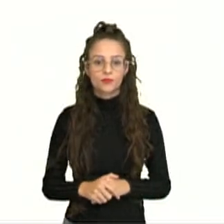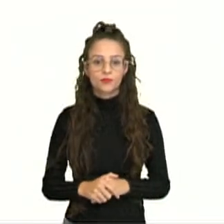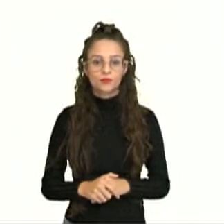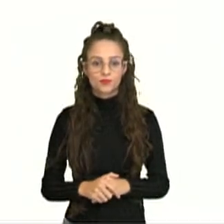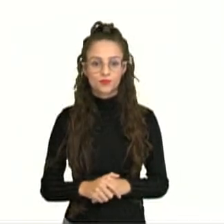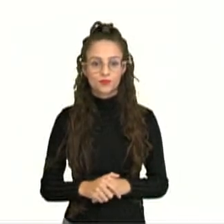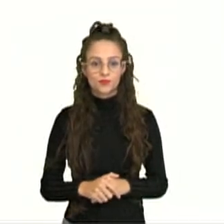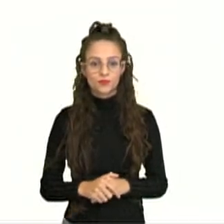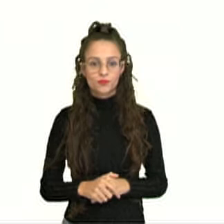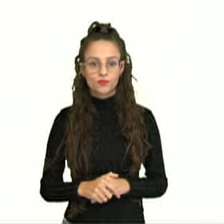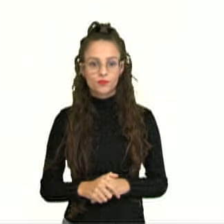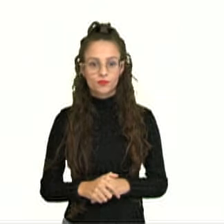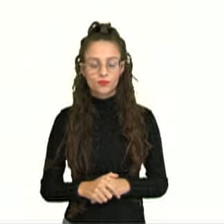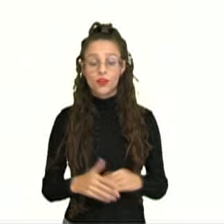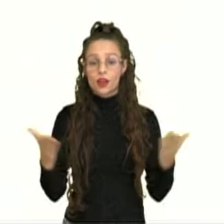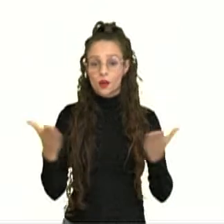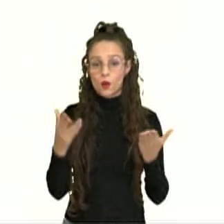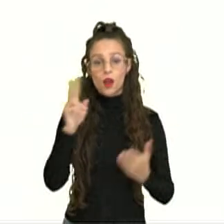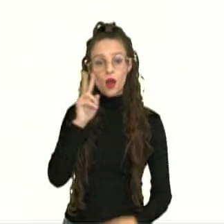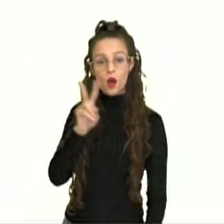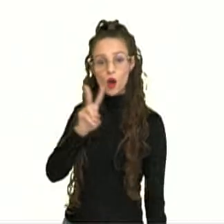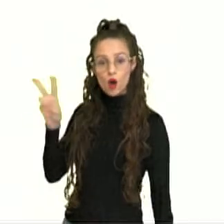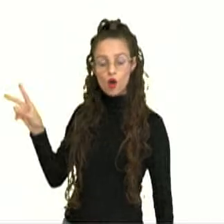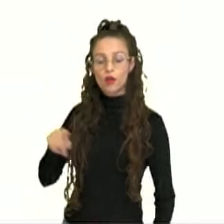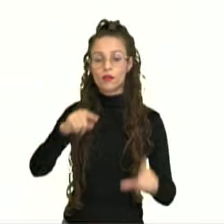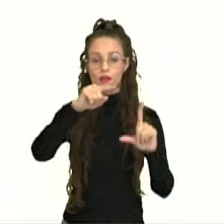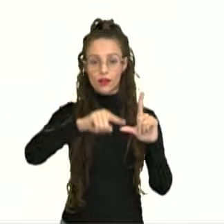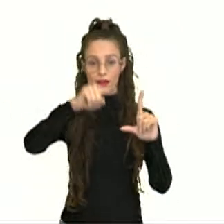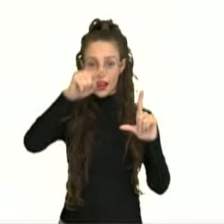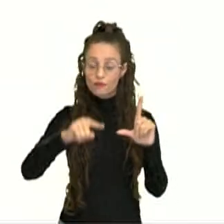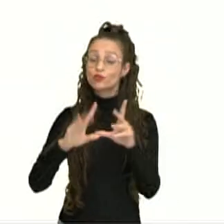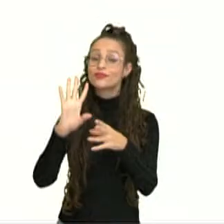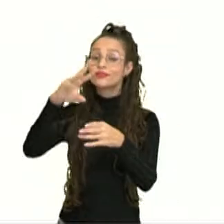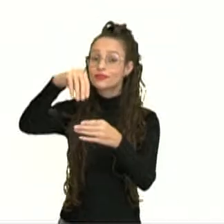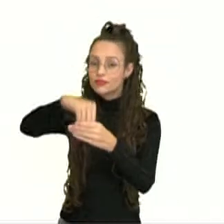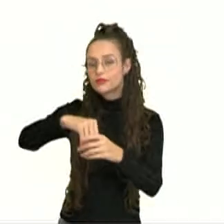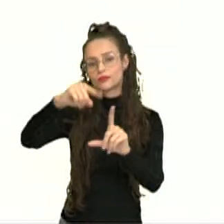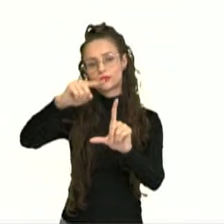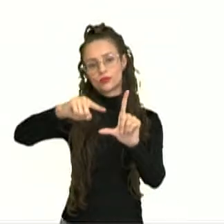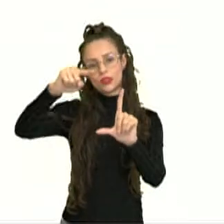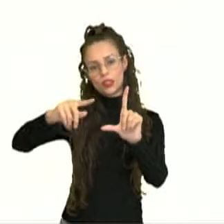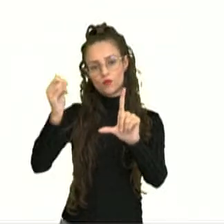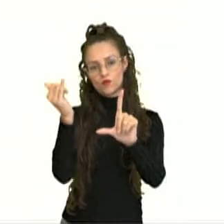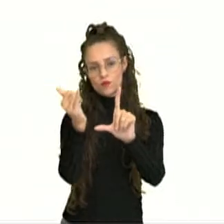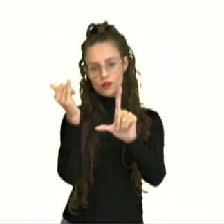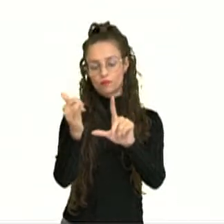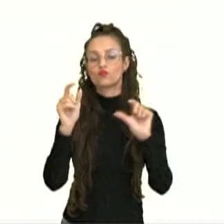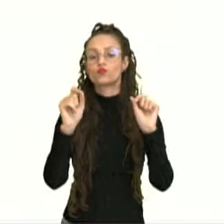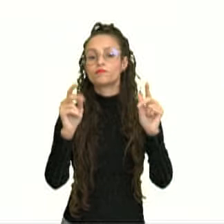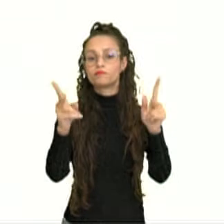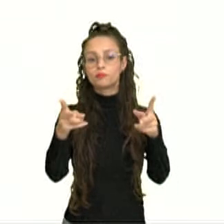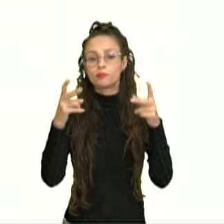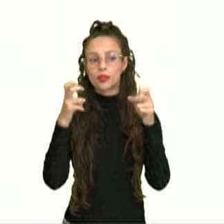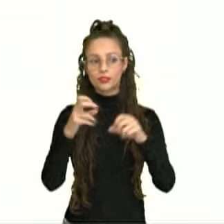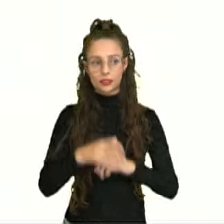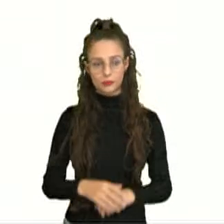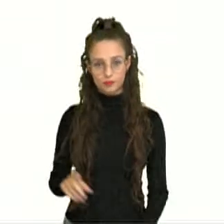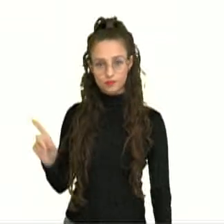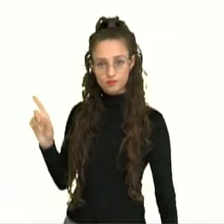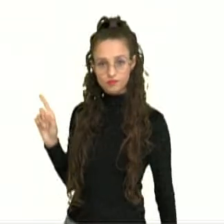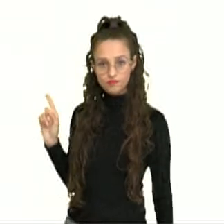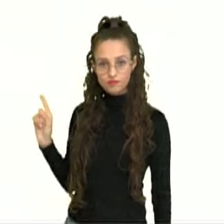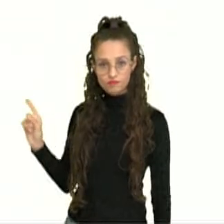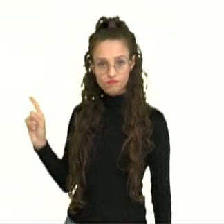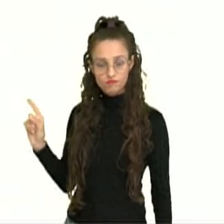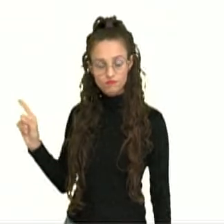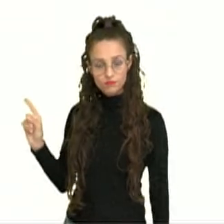Agora, olhe bem esse gráfico dentro do infográfico. O que eu observo? Esse gráfico